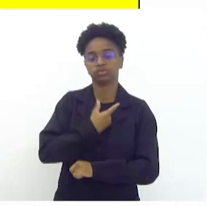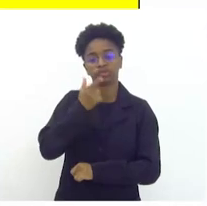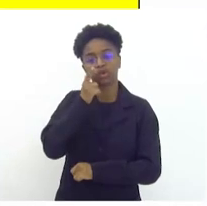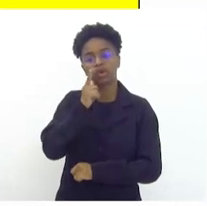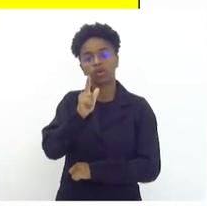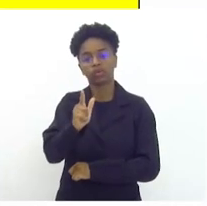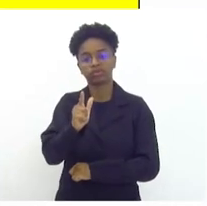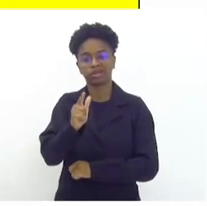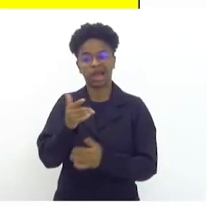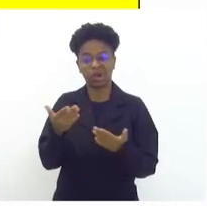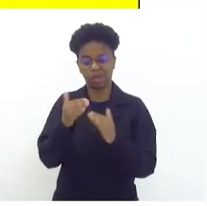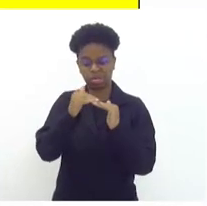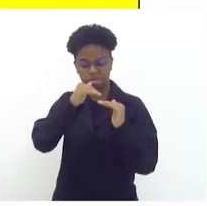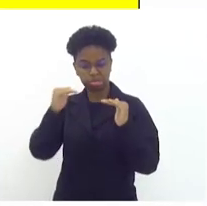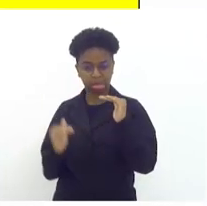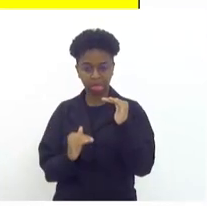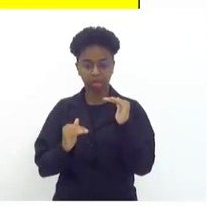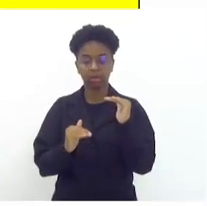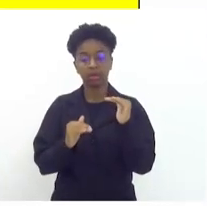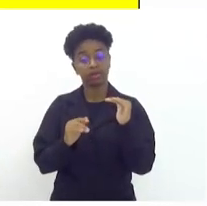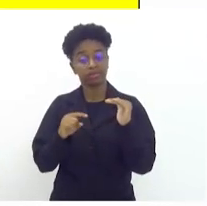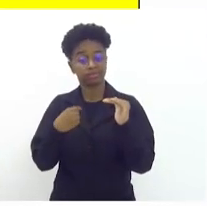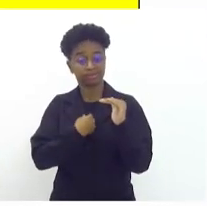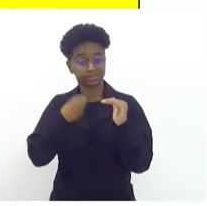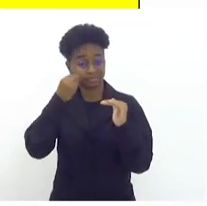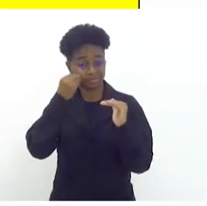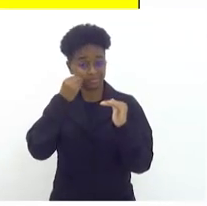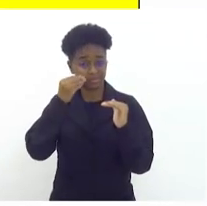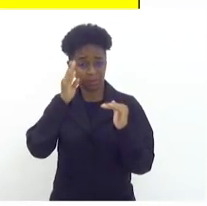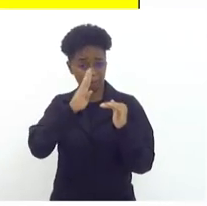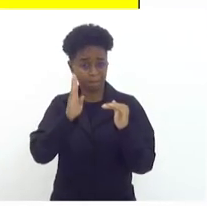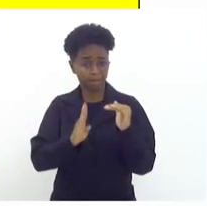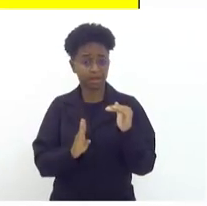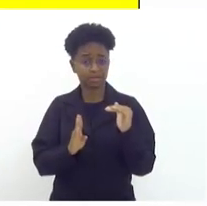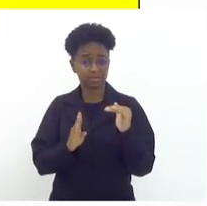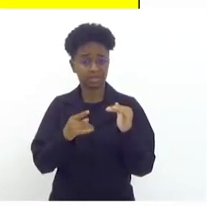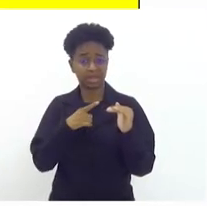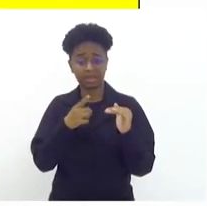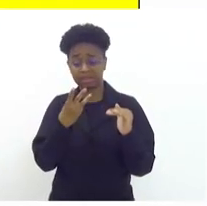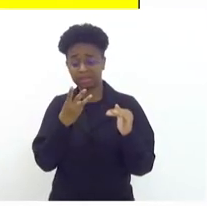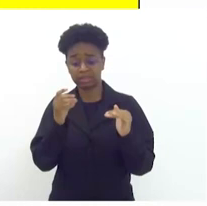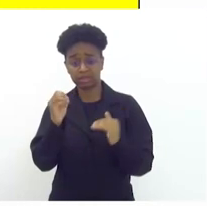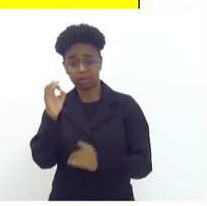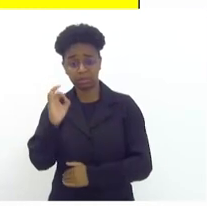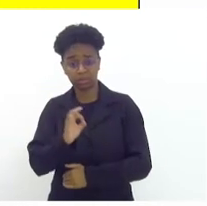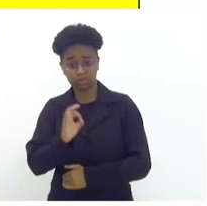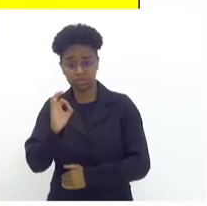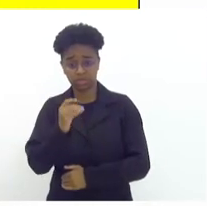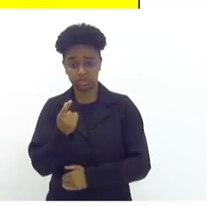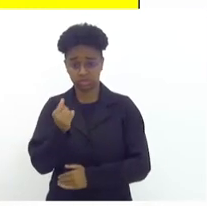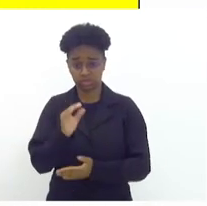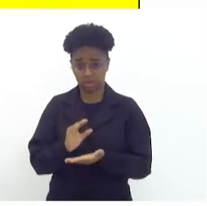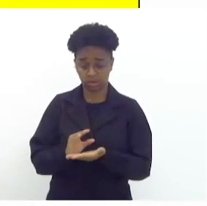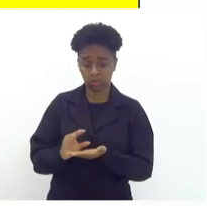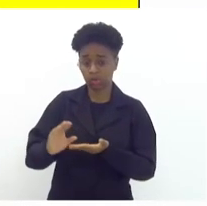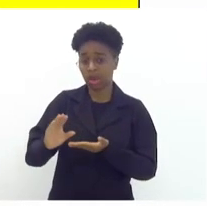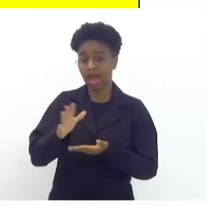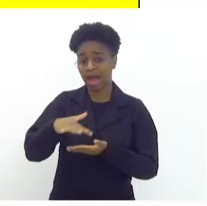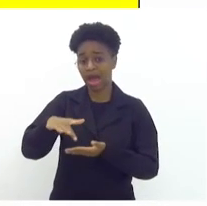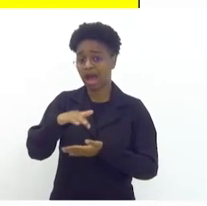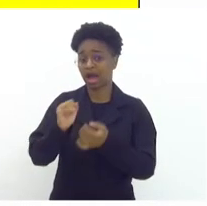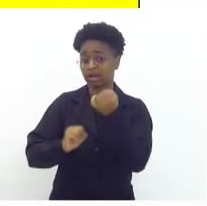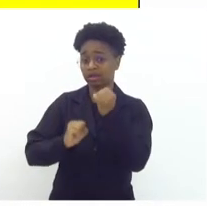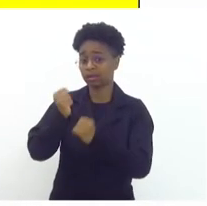esdrúxula hoje em que o Brasil pelas contas que se conhece 30% da receita brutaga vem do setor industrial embora